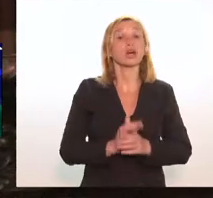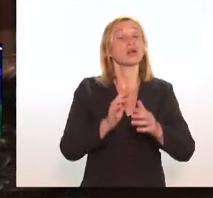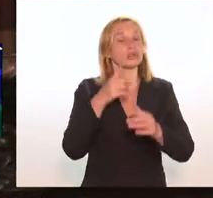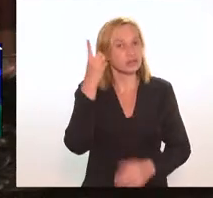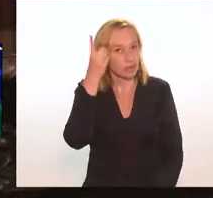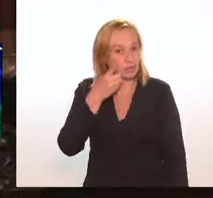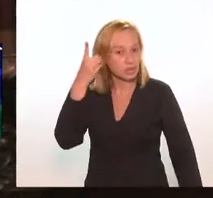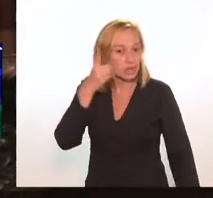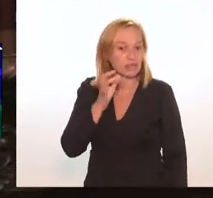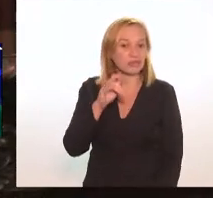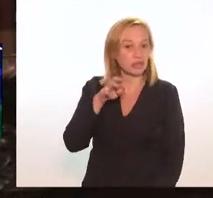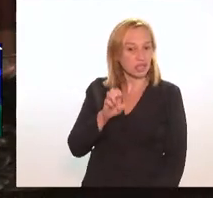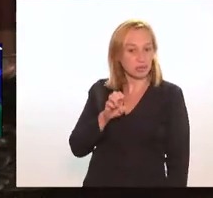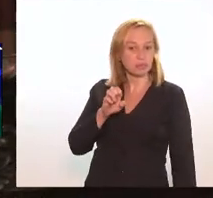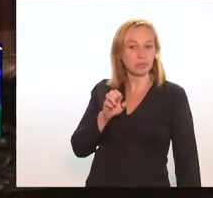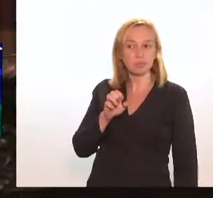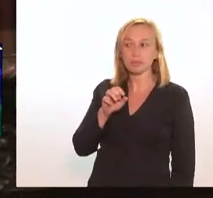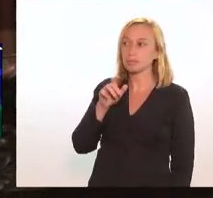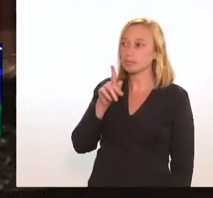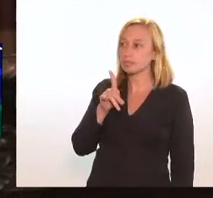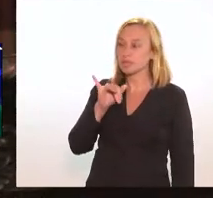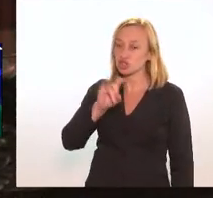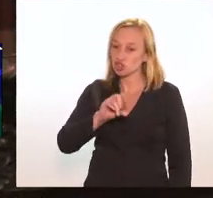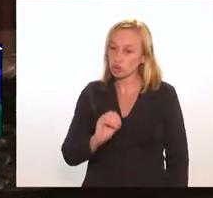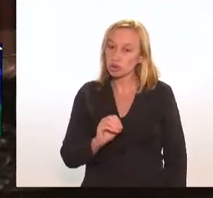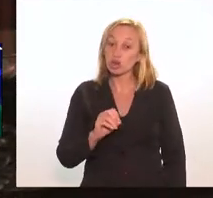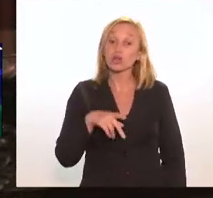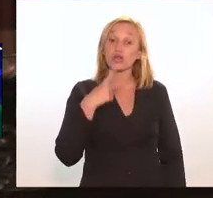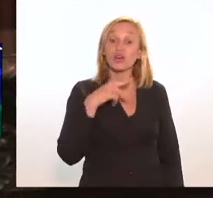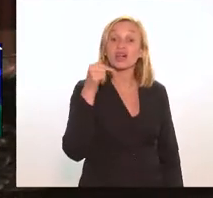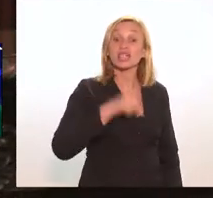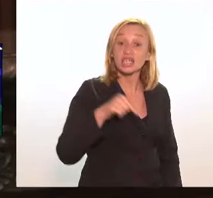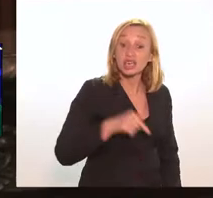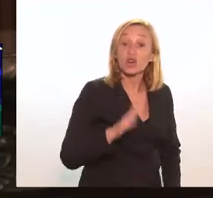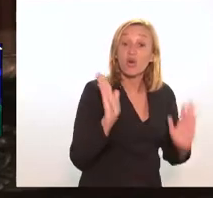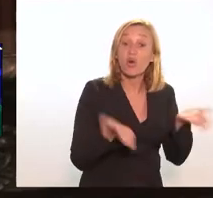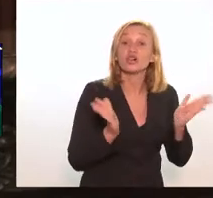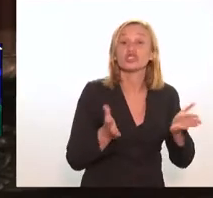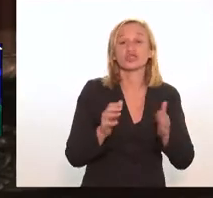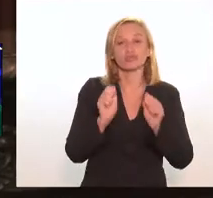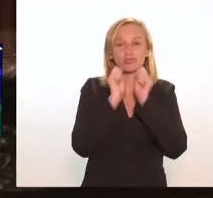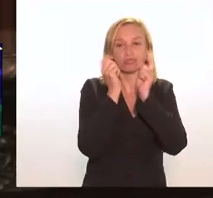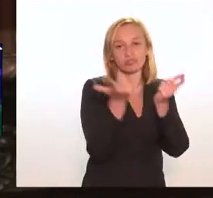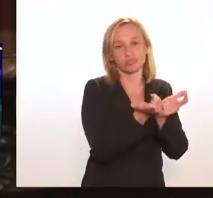Deputado Felipe Peixoto, o que eu estou fazendo aqui hoje na Assembleia